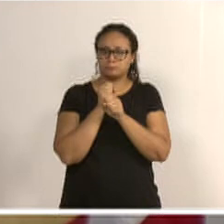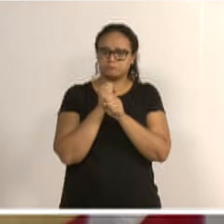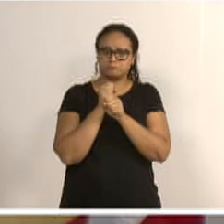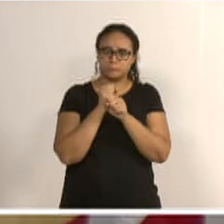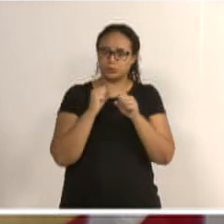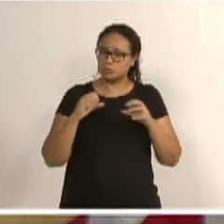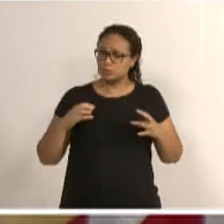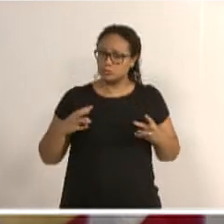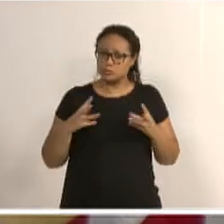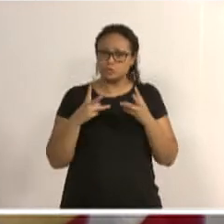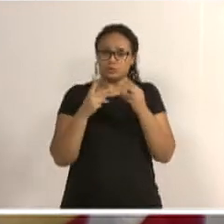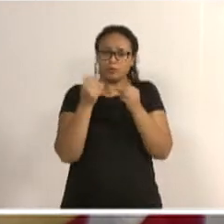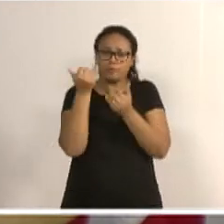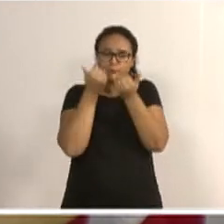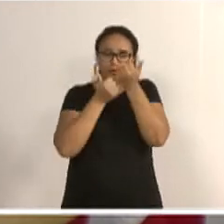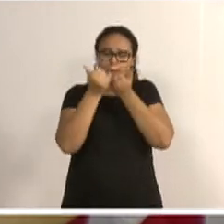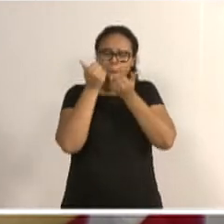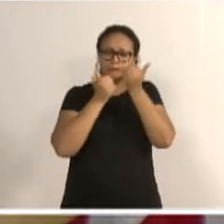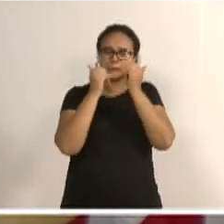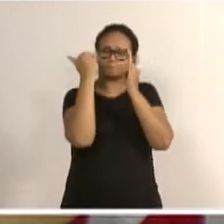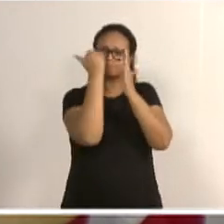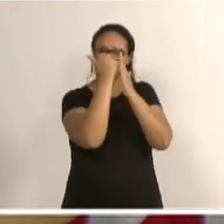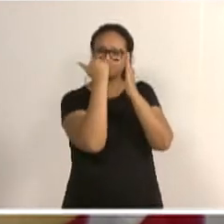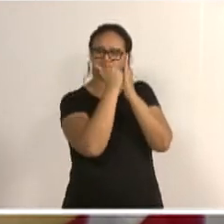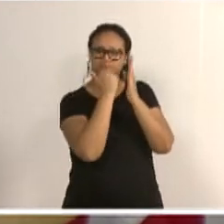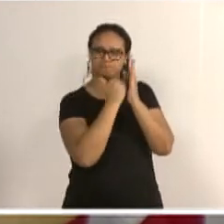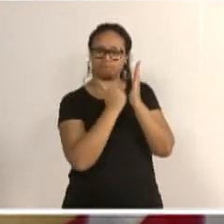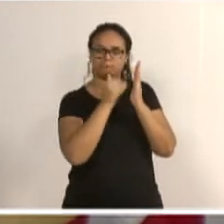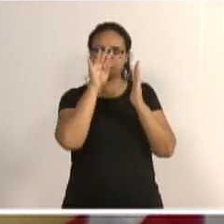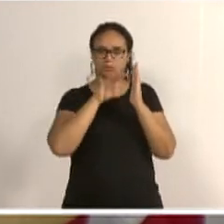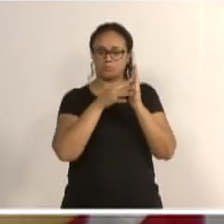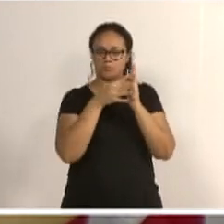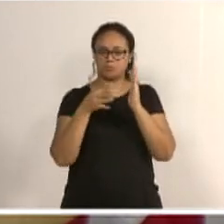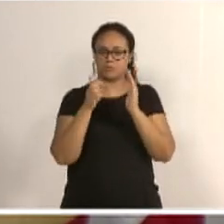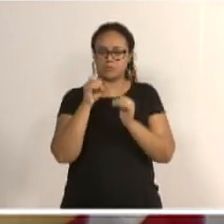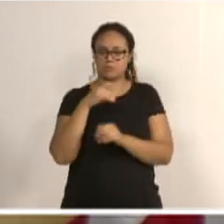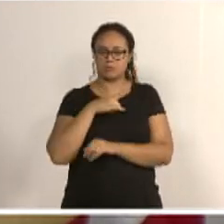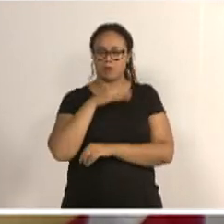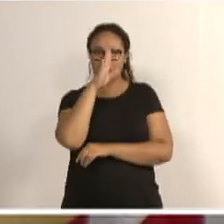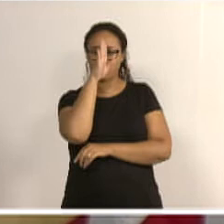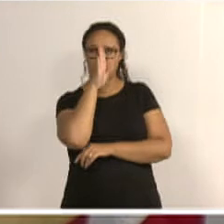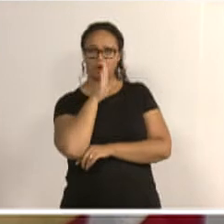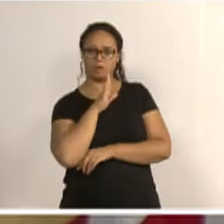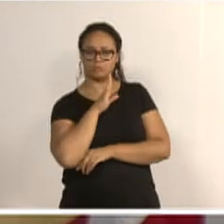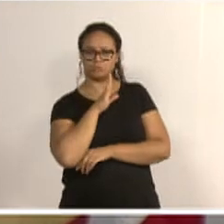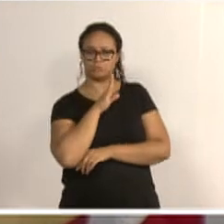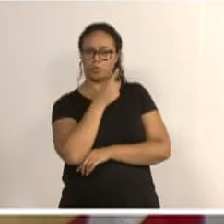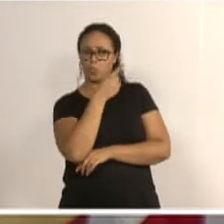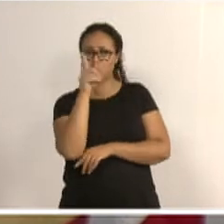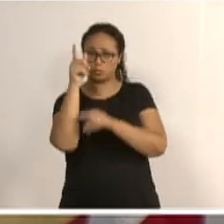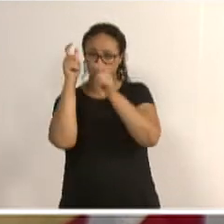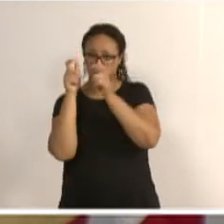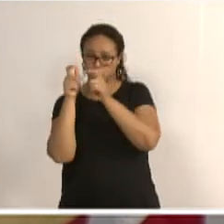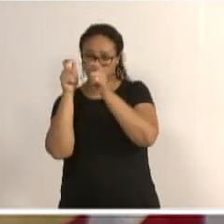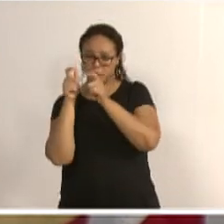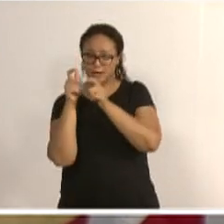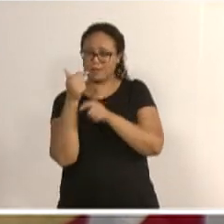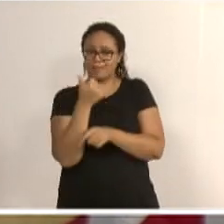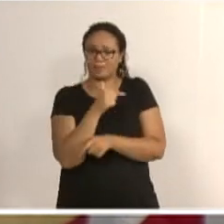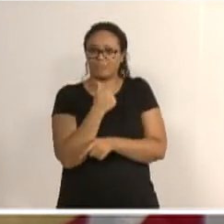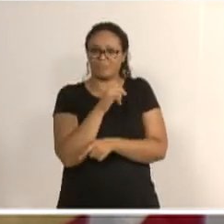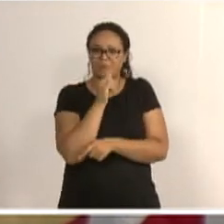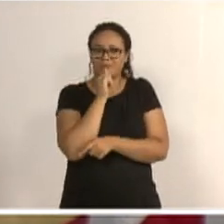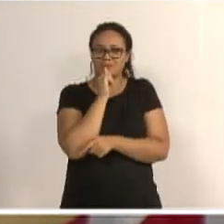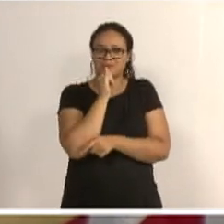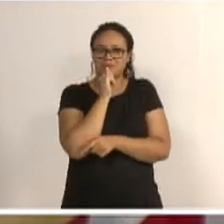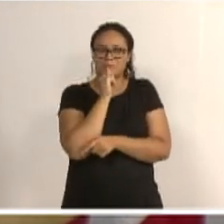planilha. Então, se existe gratuidade, as pessoas têm que entender que não é que elas não estão pagando,